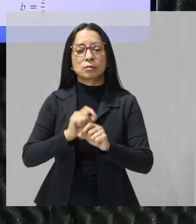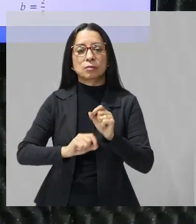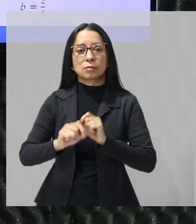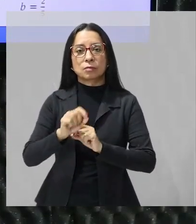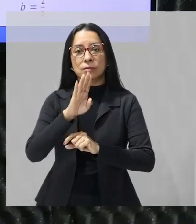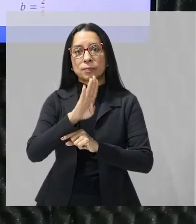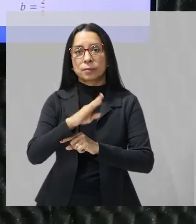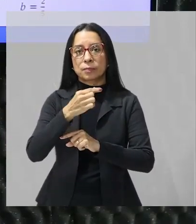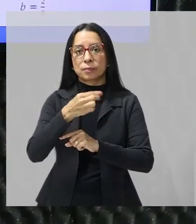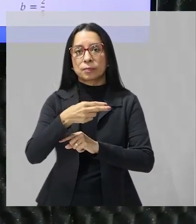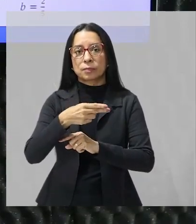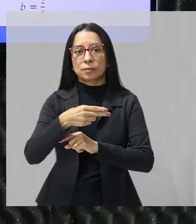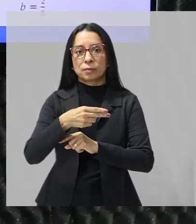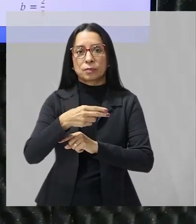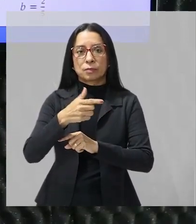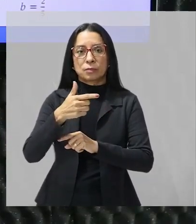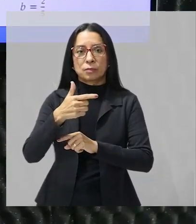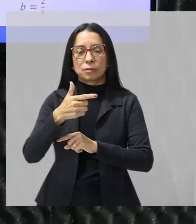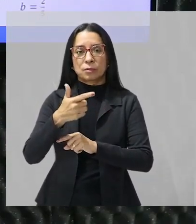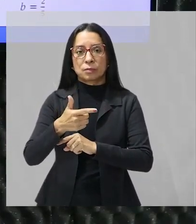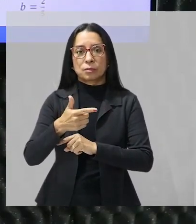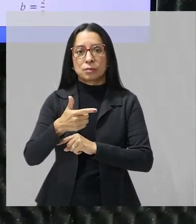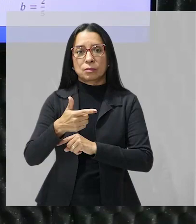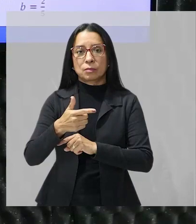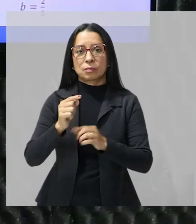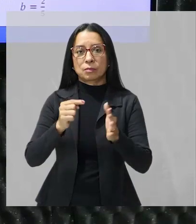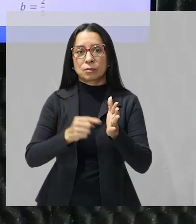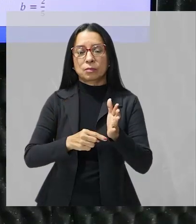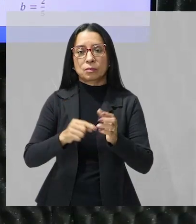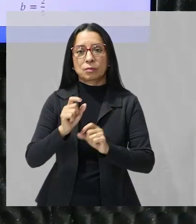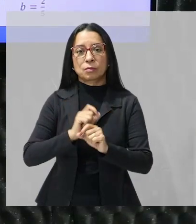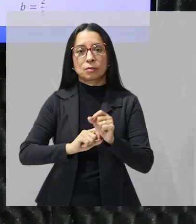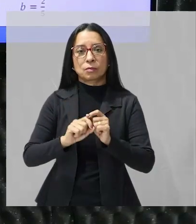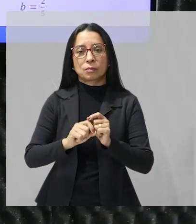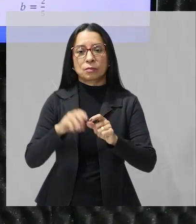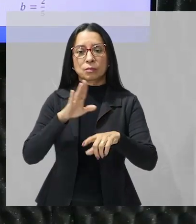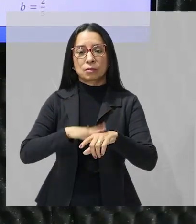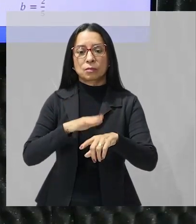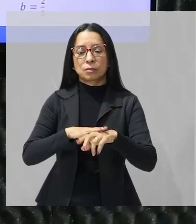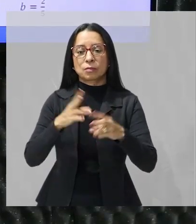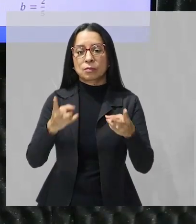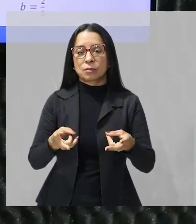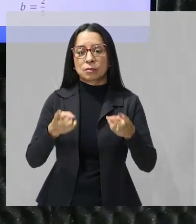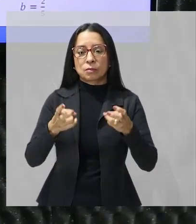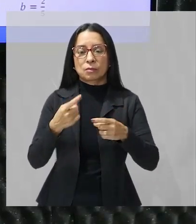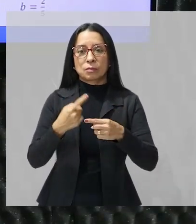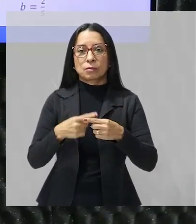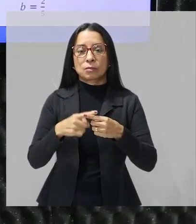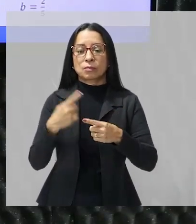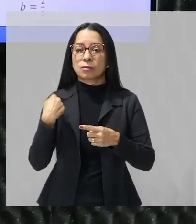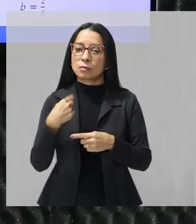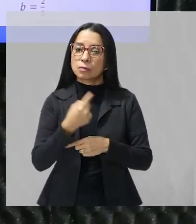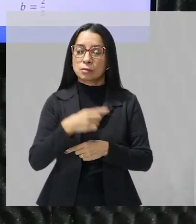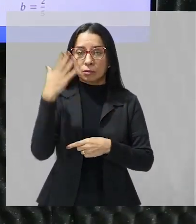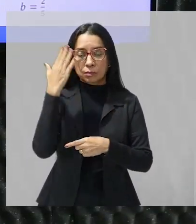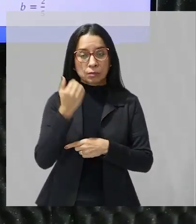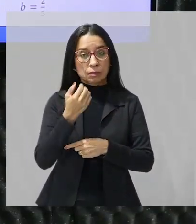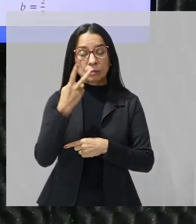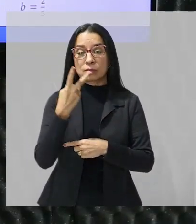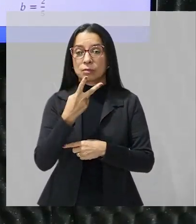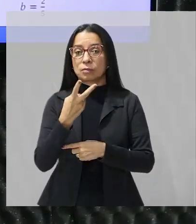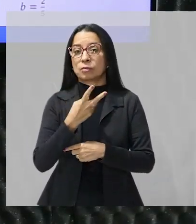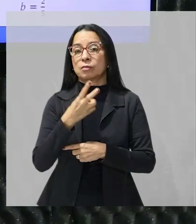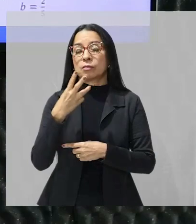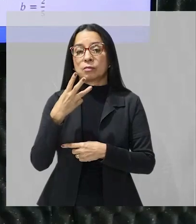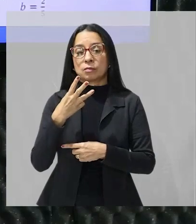a 2/5. Gente, bem aqui já quero chamar a tua atenção, porque nós já sabemos 2